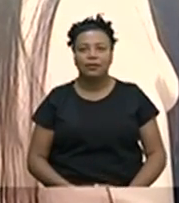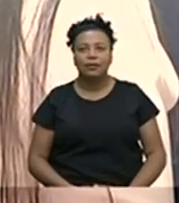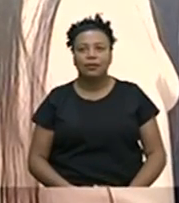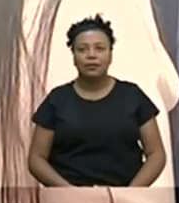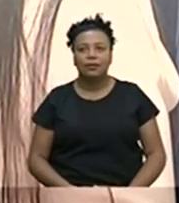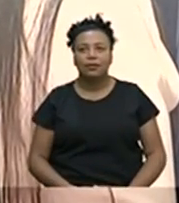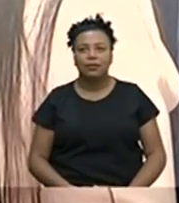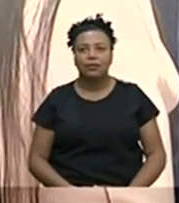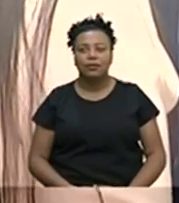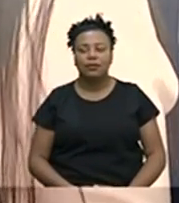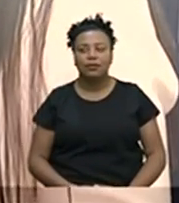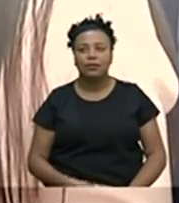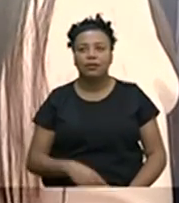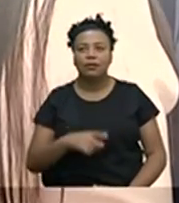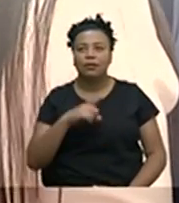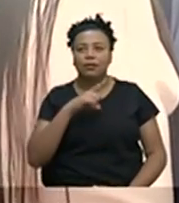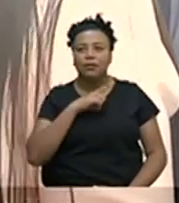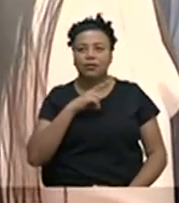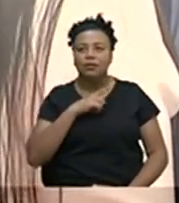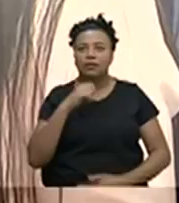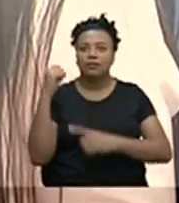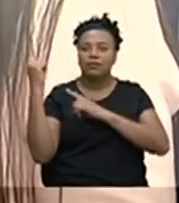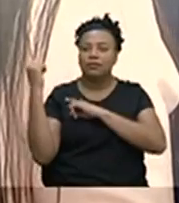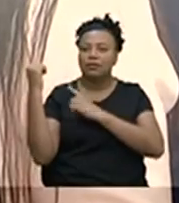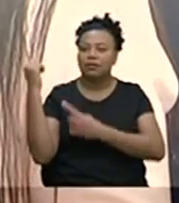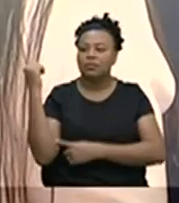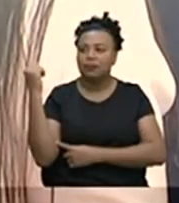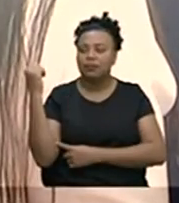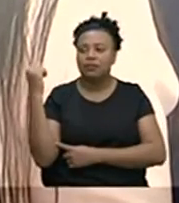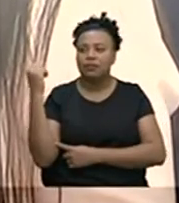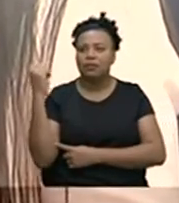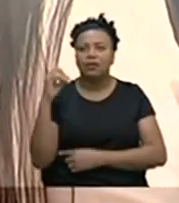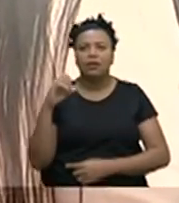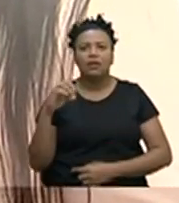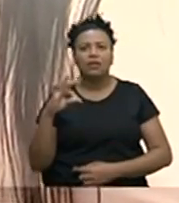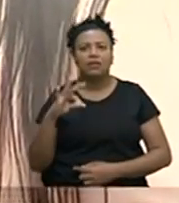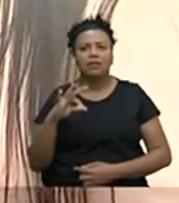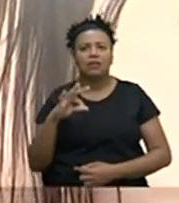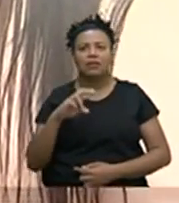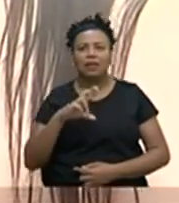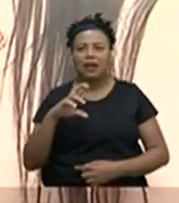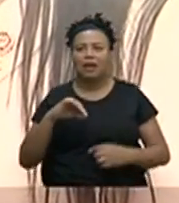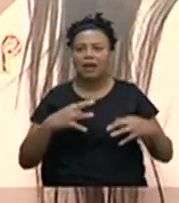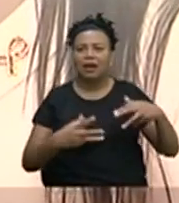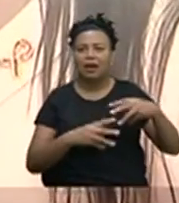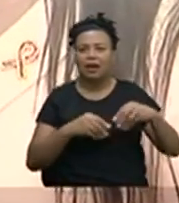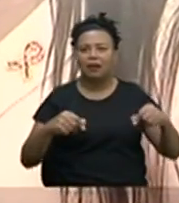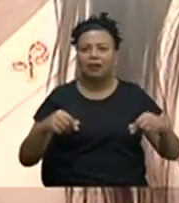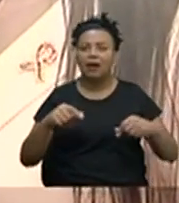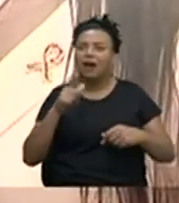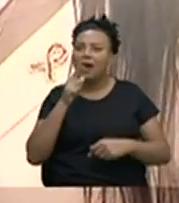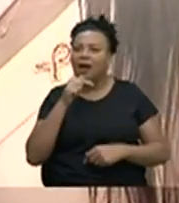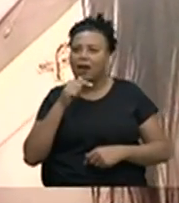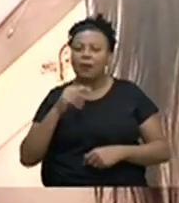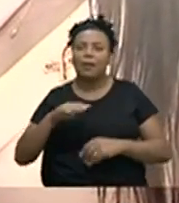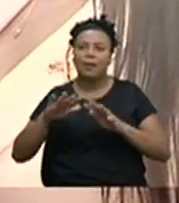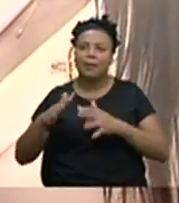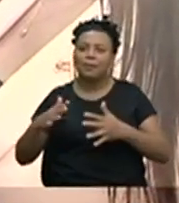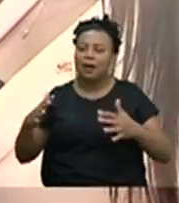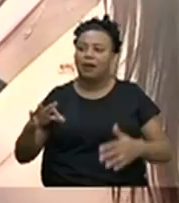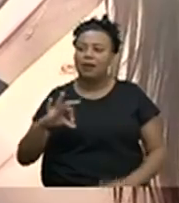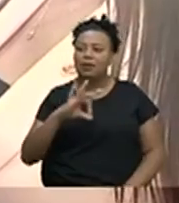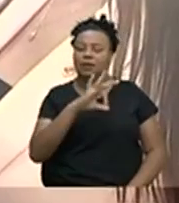Polícia Civil, das Forças Armadas, terra, mar e ar, da